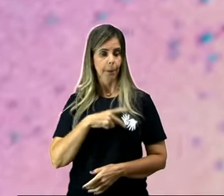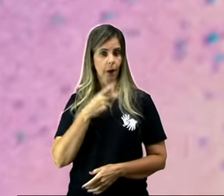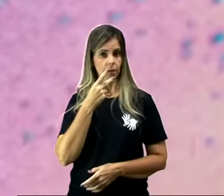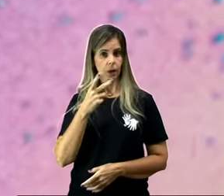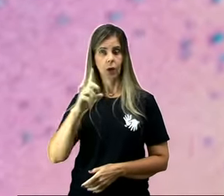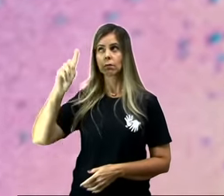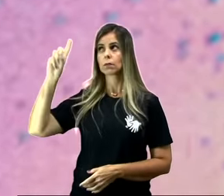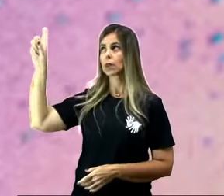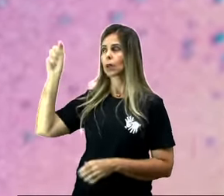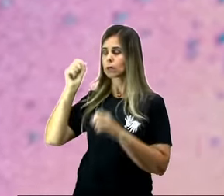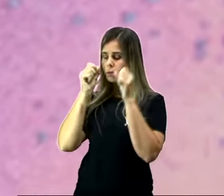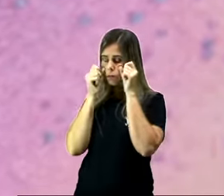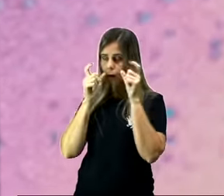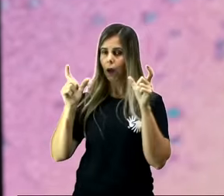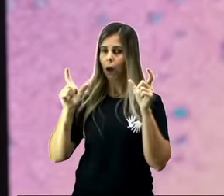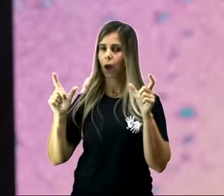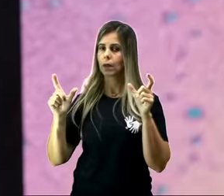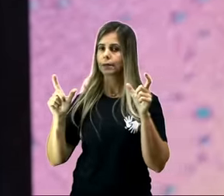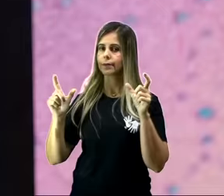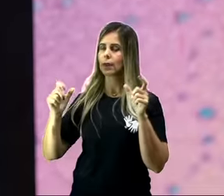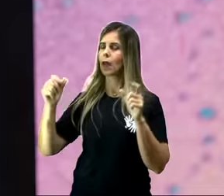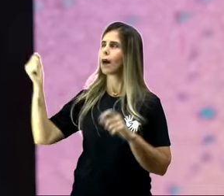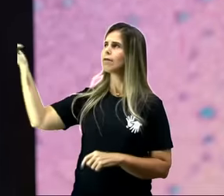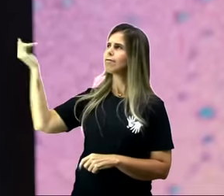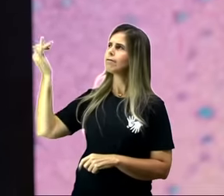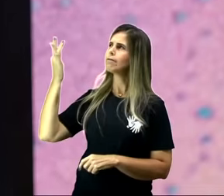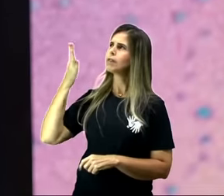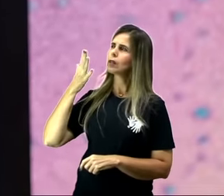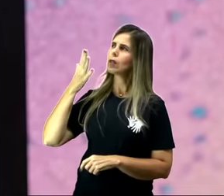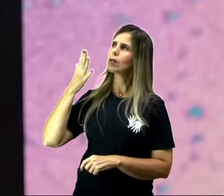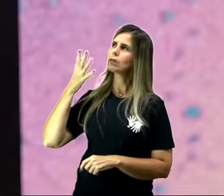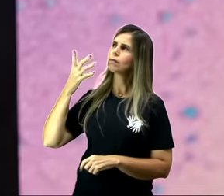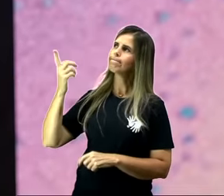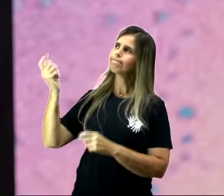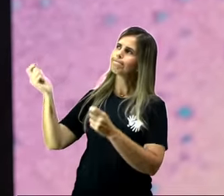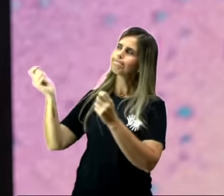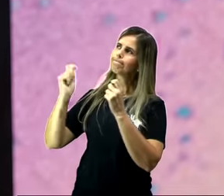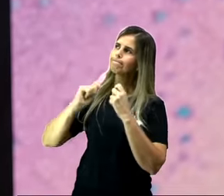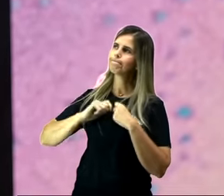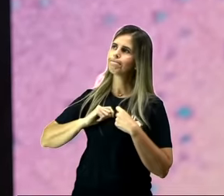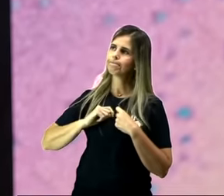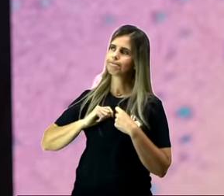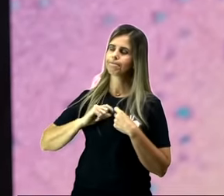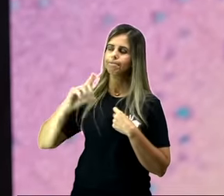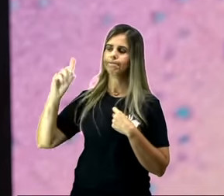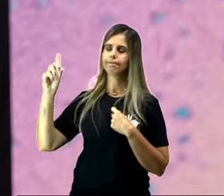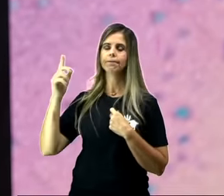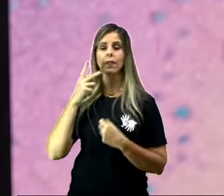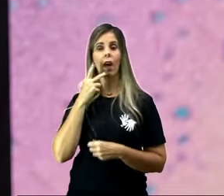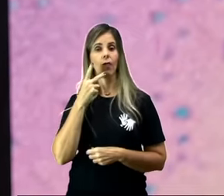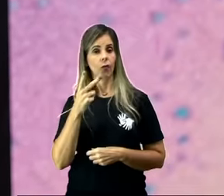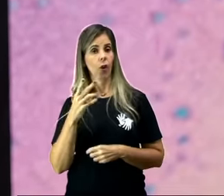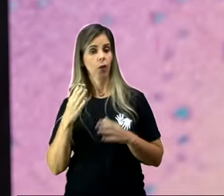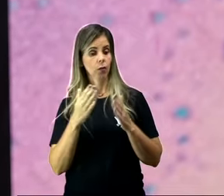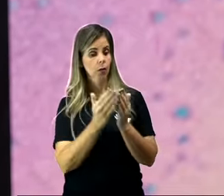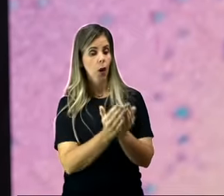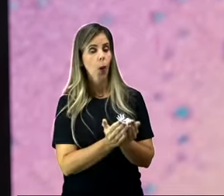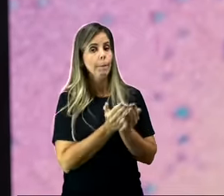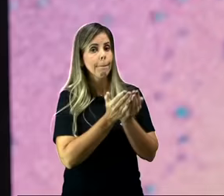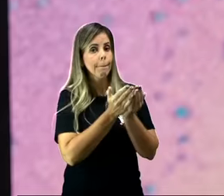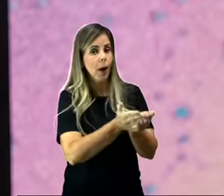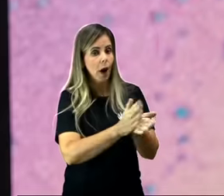o que Paulo falou: Deus me deu uma visão. Falou para todo mundo do barco: Deus falou comigo que a gente vai chegar. O barco vai ser quebrado, mas ninguém vai